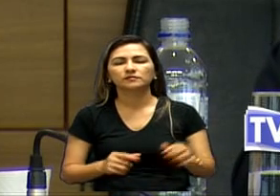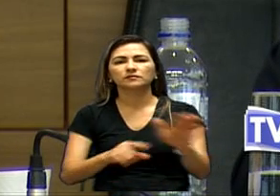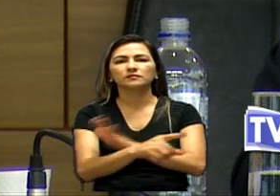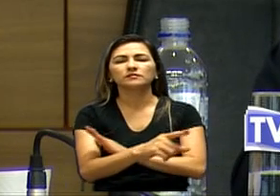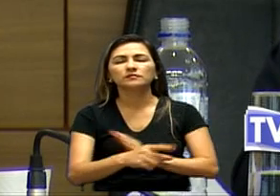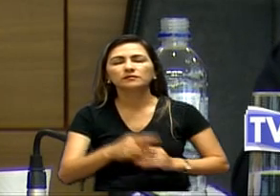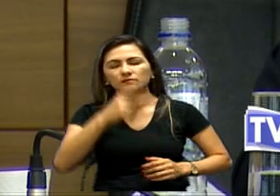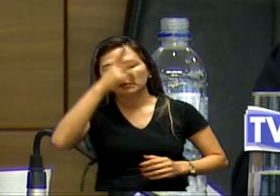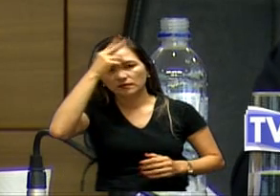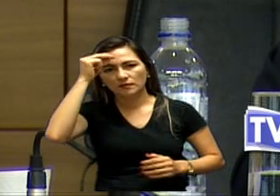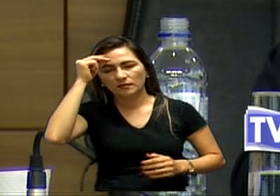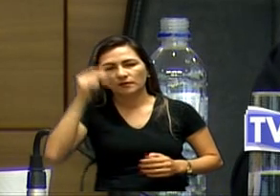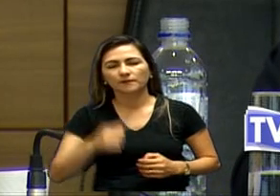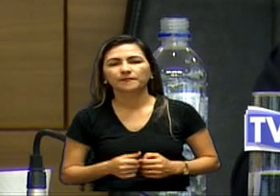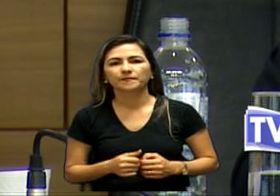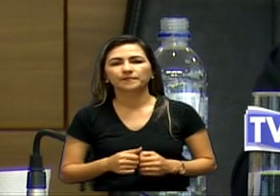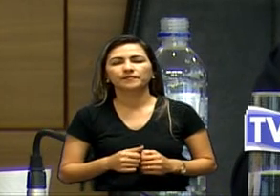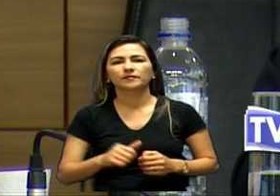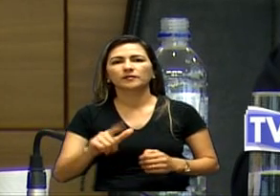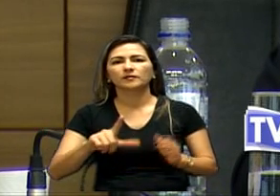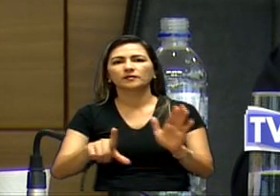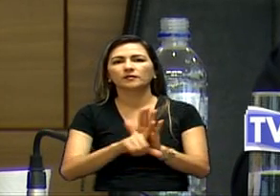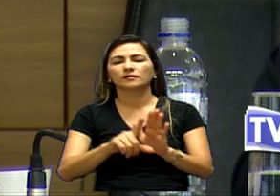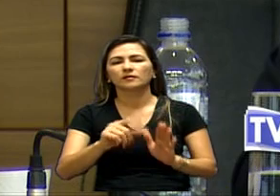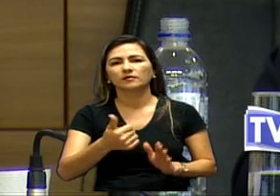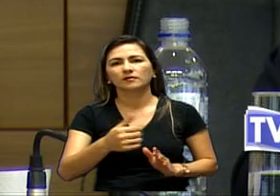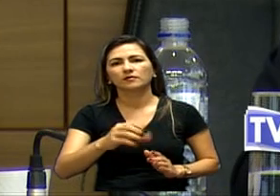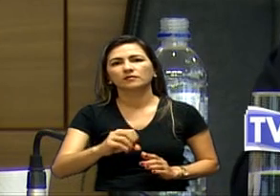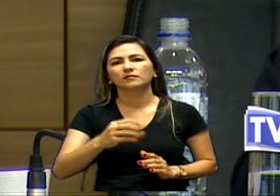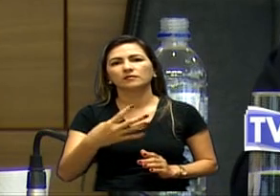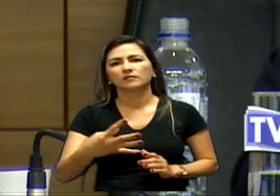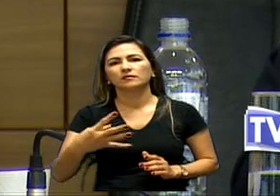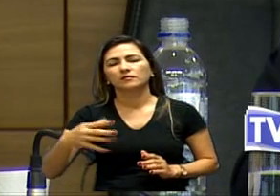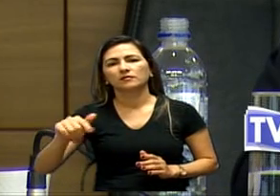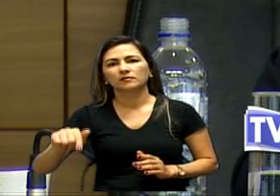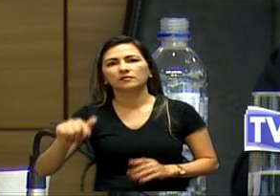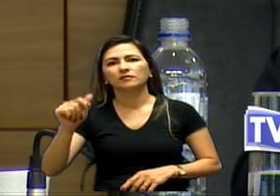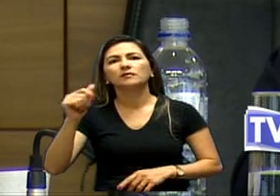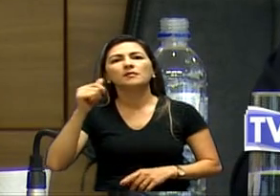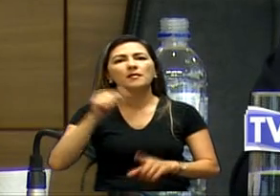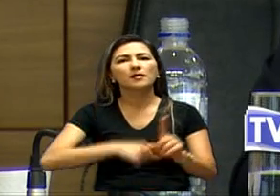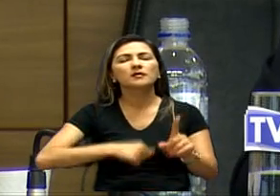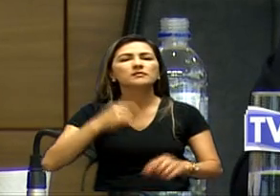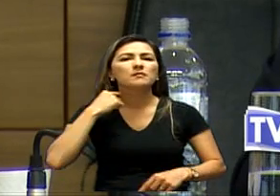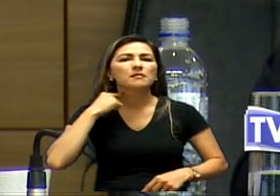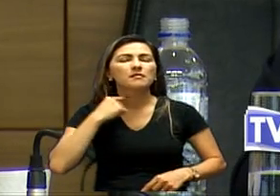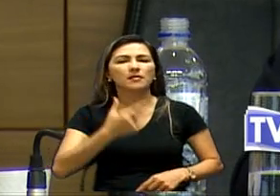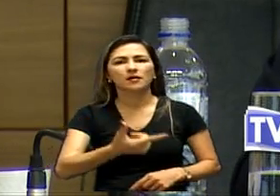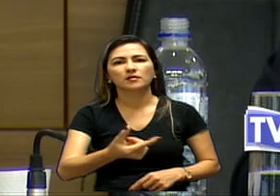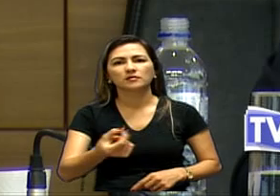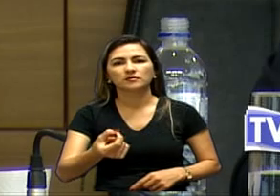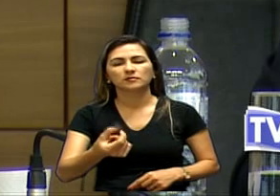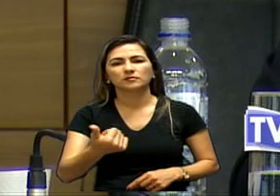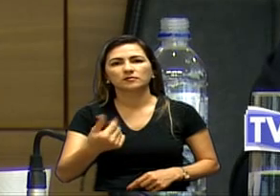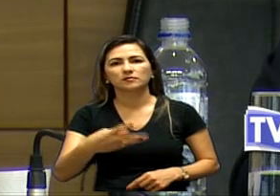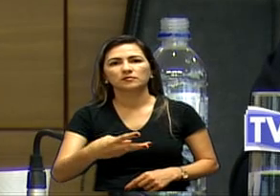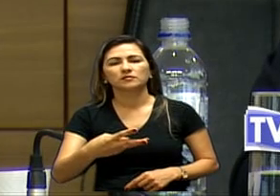sobre a regulamentação da fiscalização da Lei 10.447, de maio de 2013. Vossa Excelência vai usar a palavra?